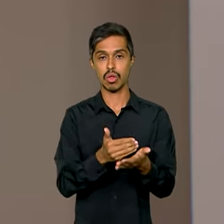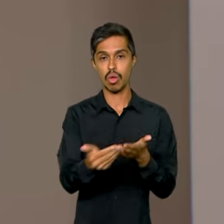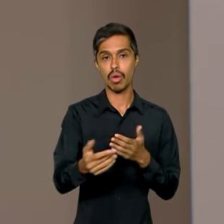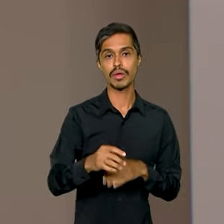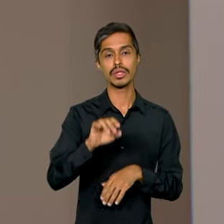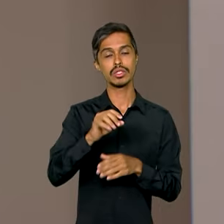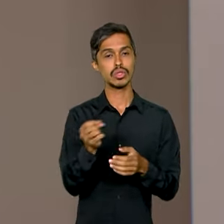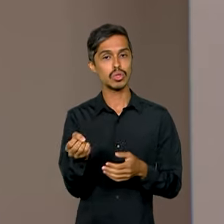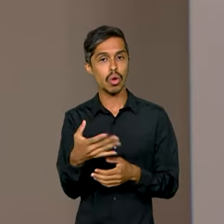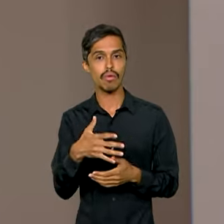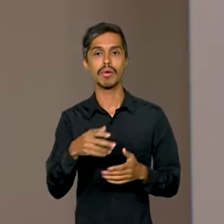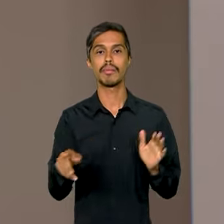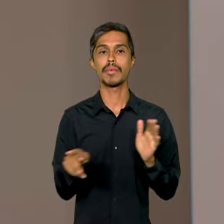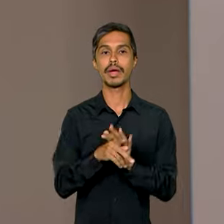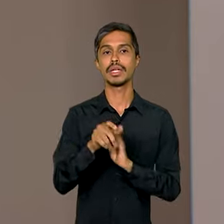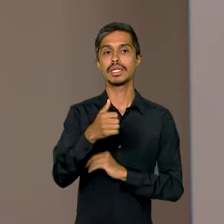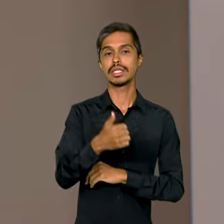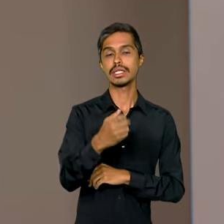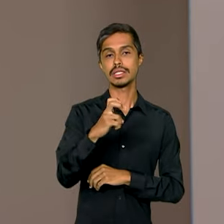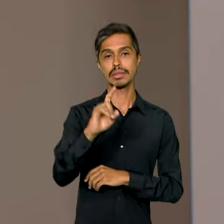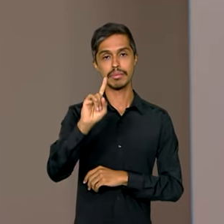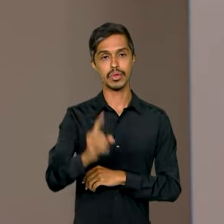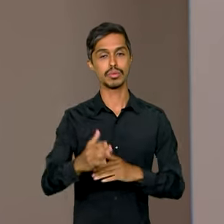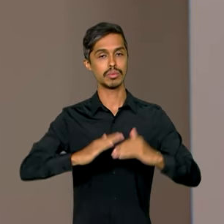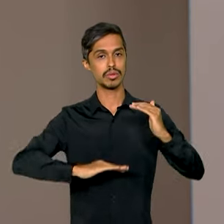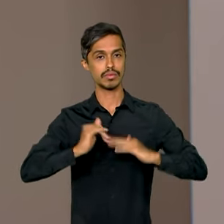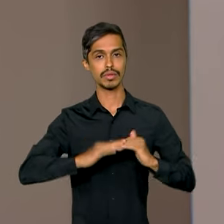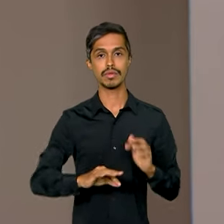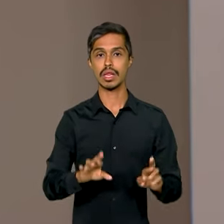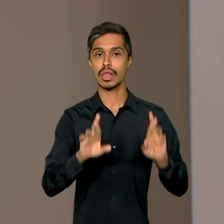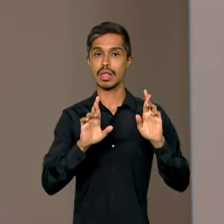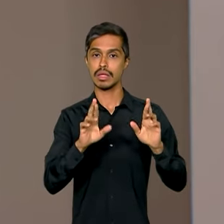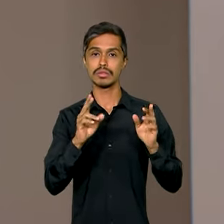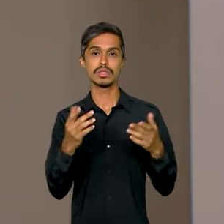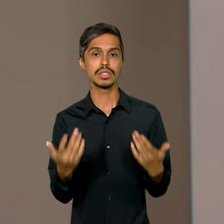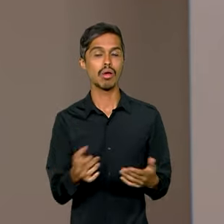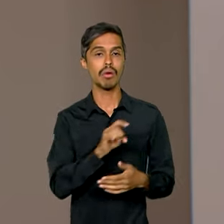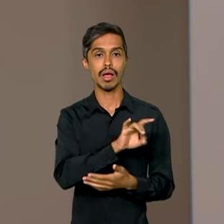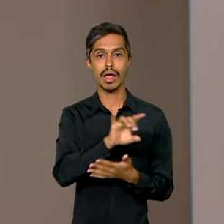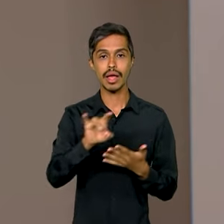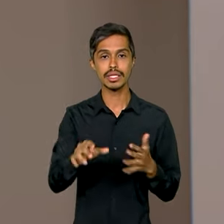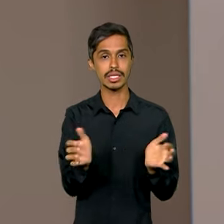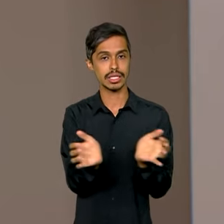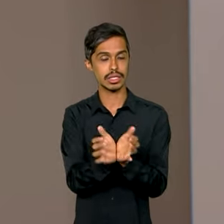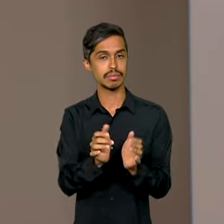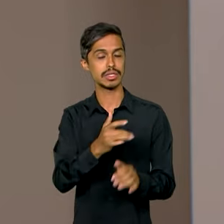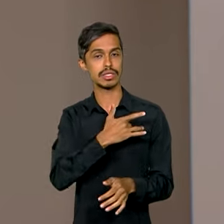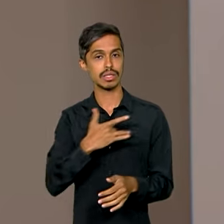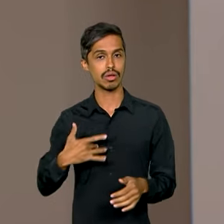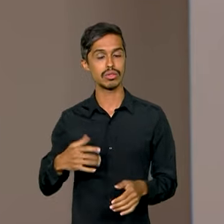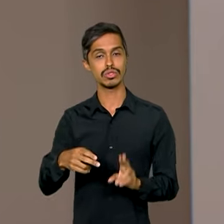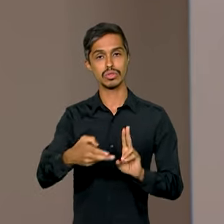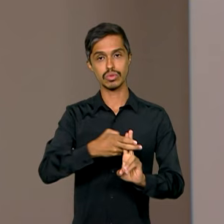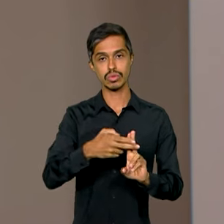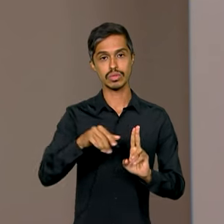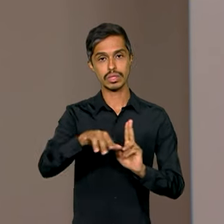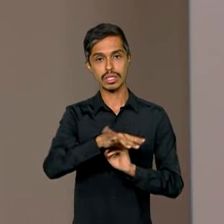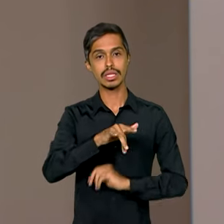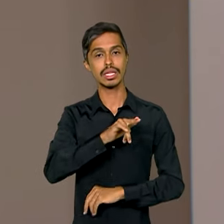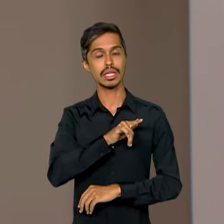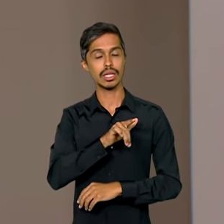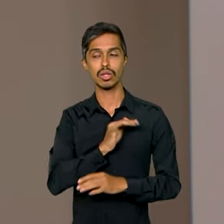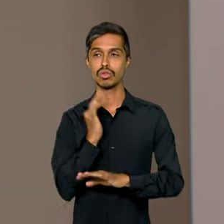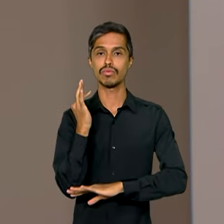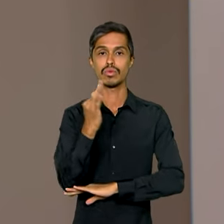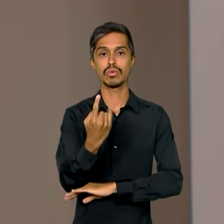inédito para mais de 15.000 profissionais a expectativa é que cada equipe de saúde da família do SUS tenha no